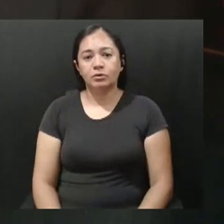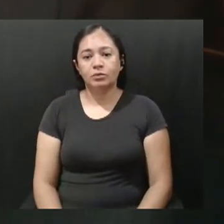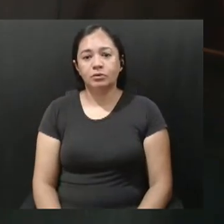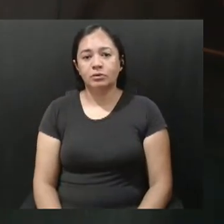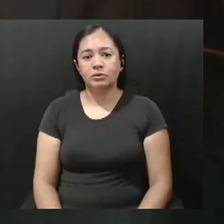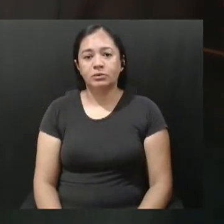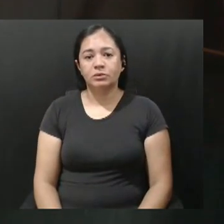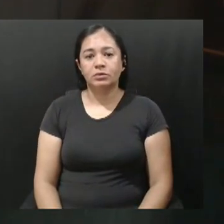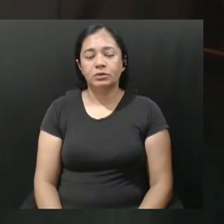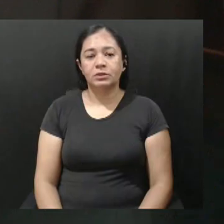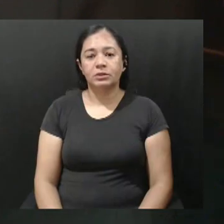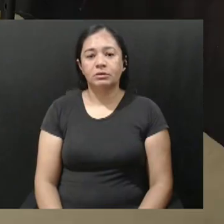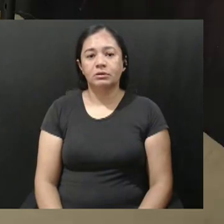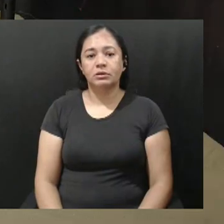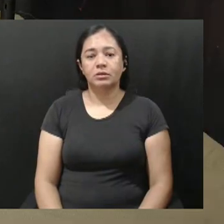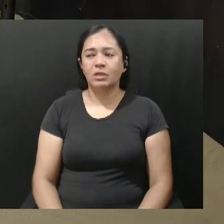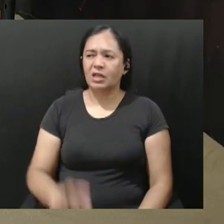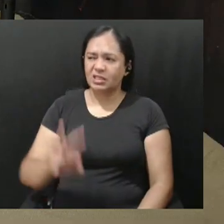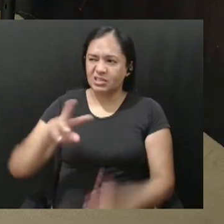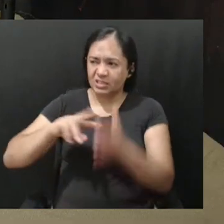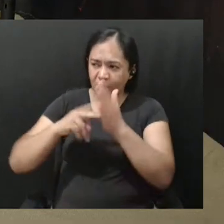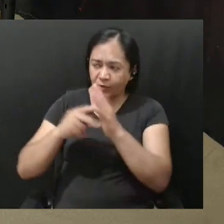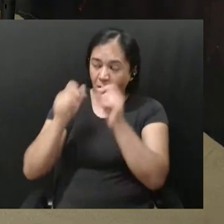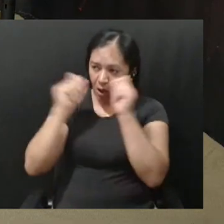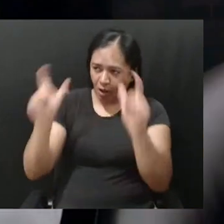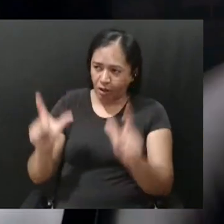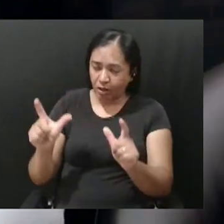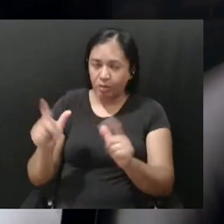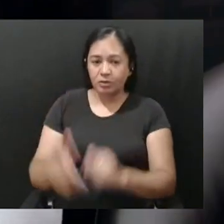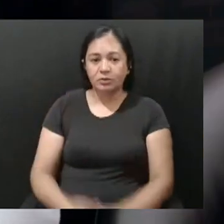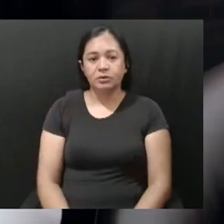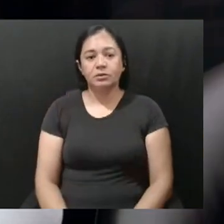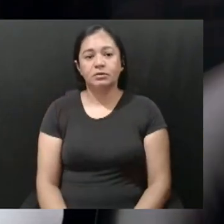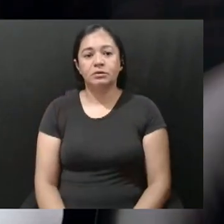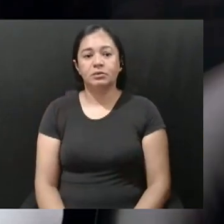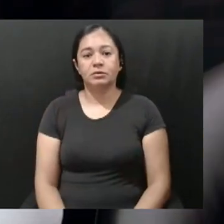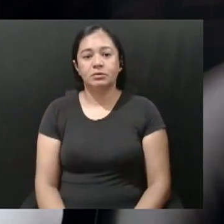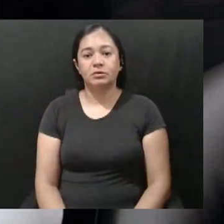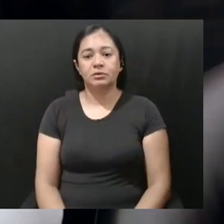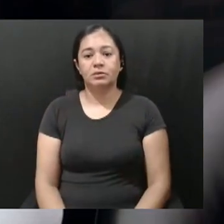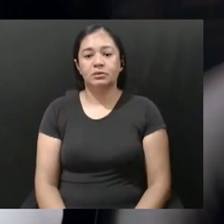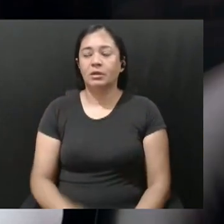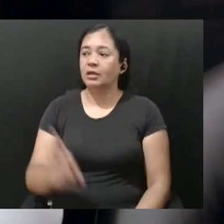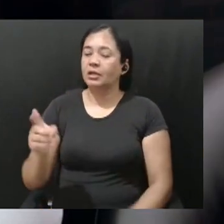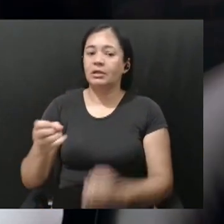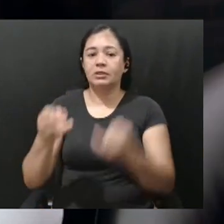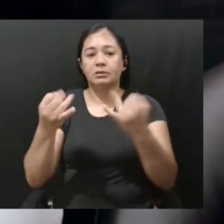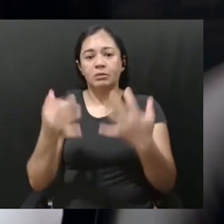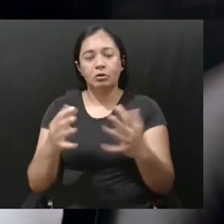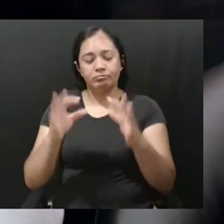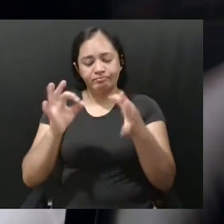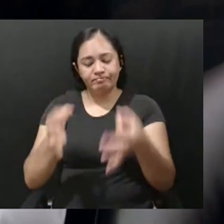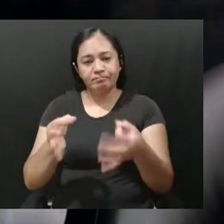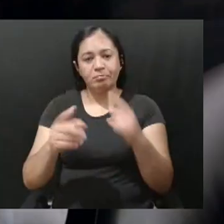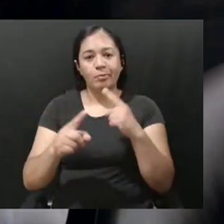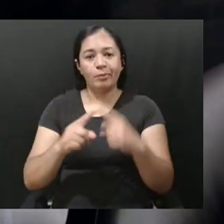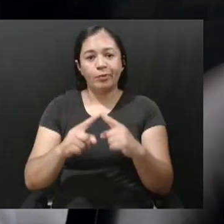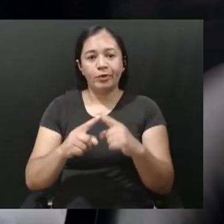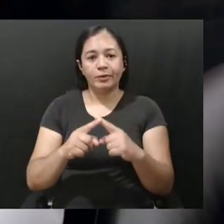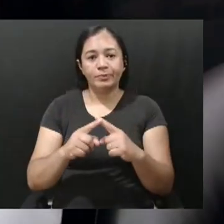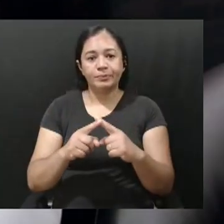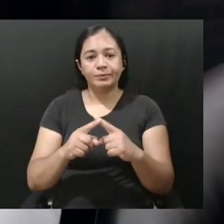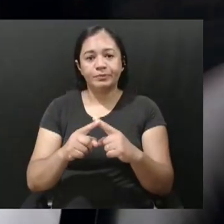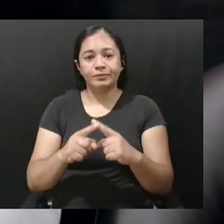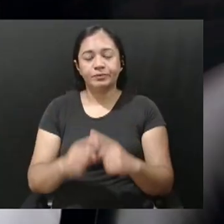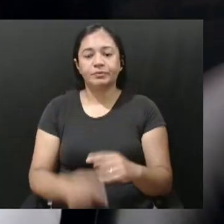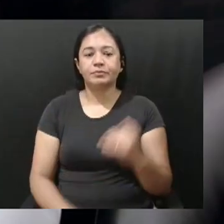é um sinal de alerta? É, muito bem pontuado pela Letícia, né, porque assim, né, uma questão que é muito importante a gente entender